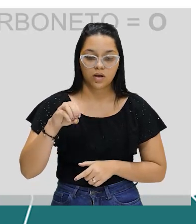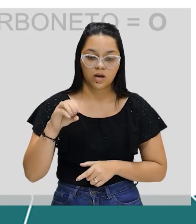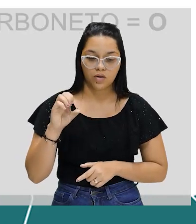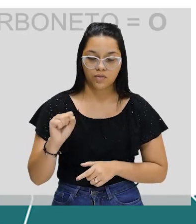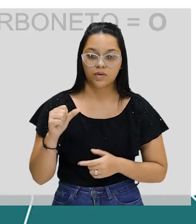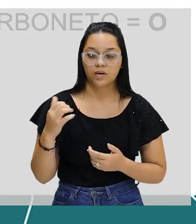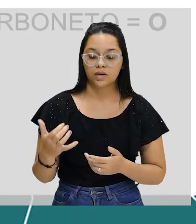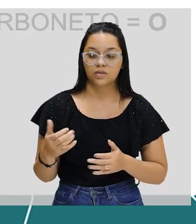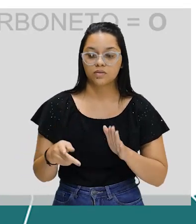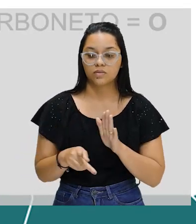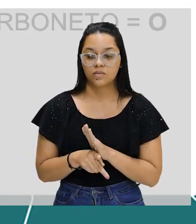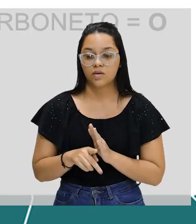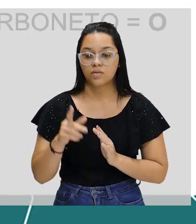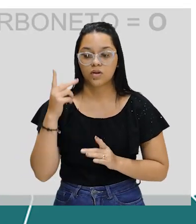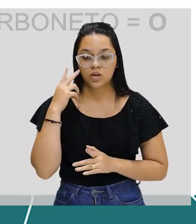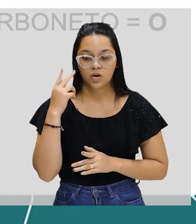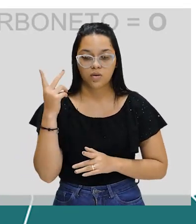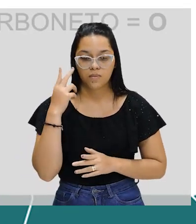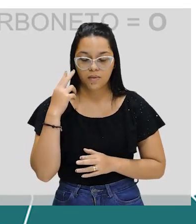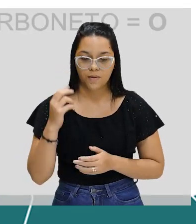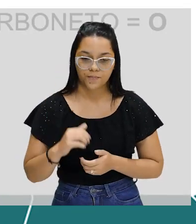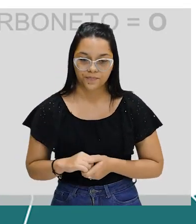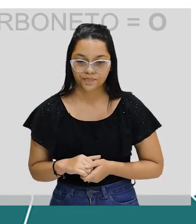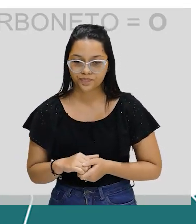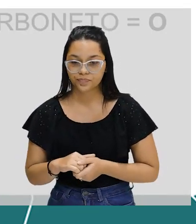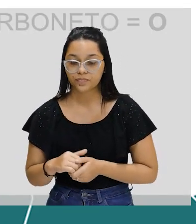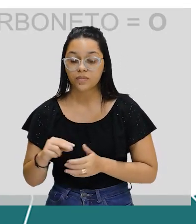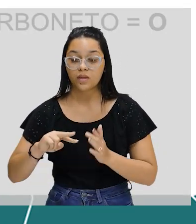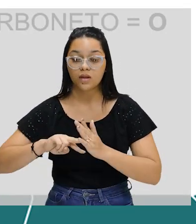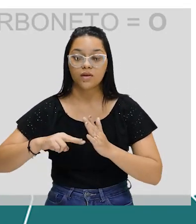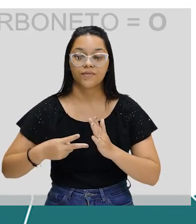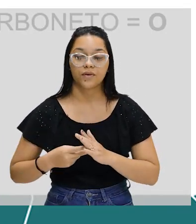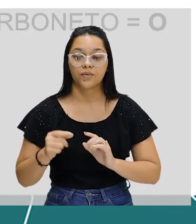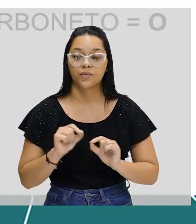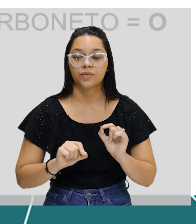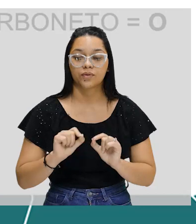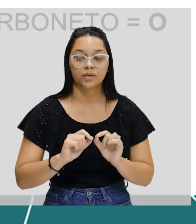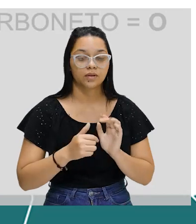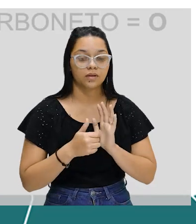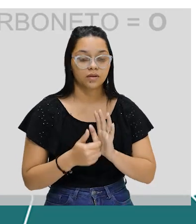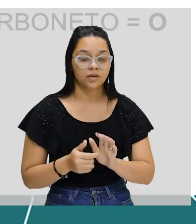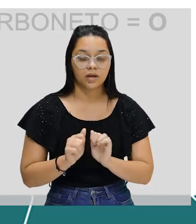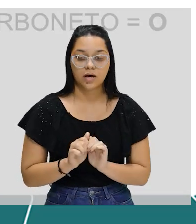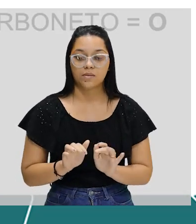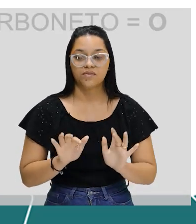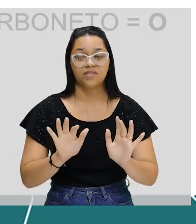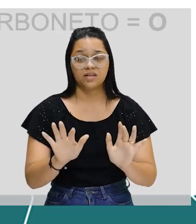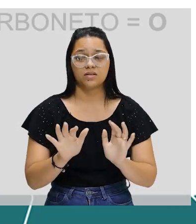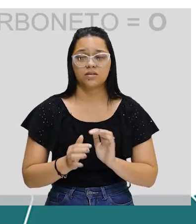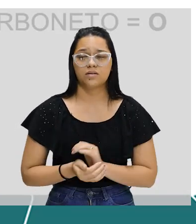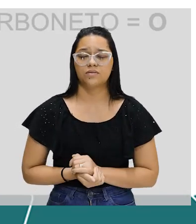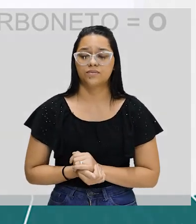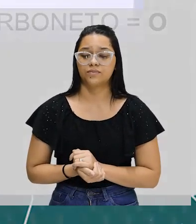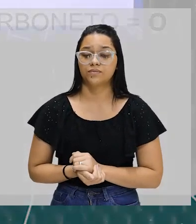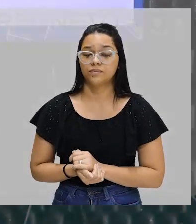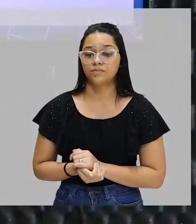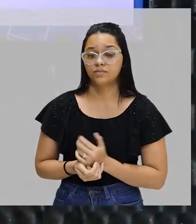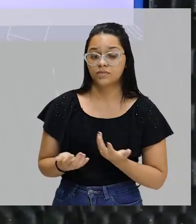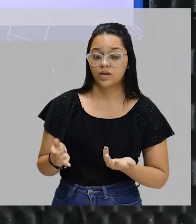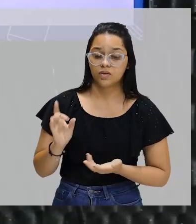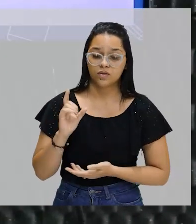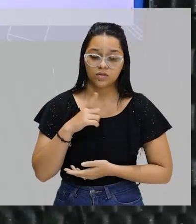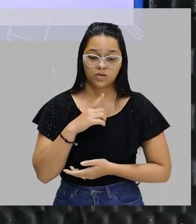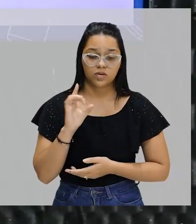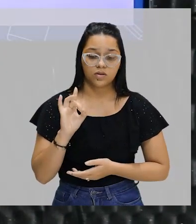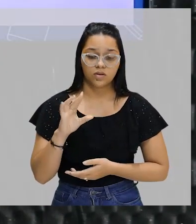os alcanos de cadeia normal. Cadeia normal quer dizer que não apresenta ramificação, certo? Então, eu vou ter